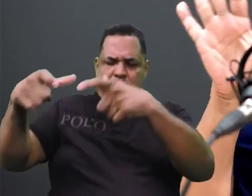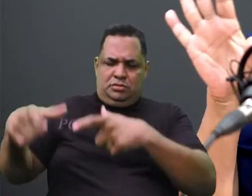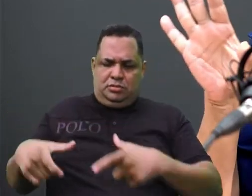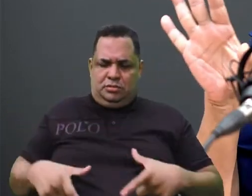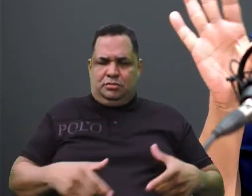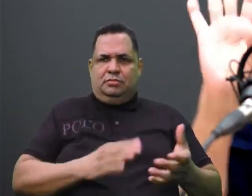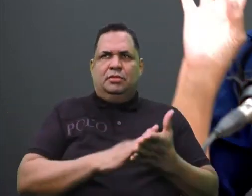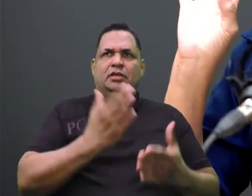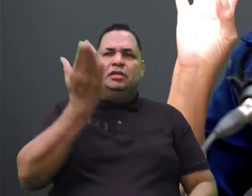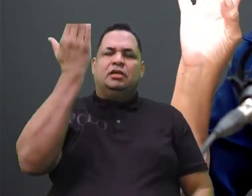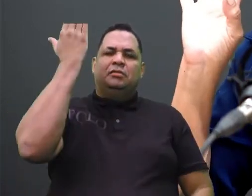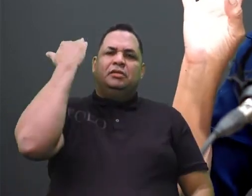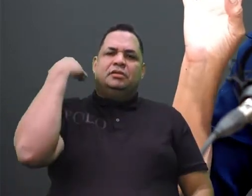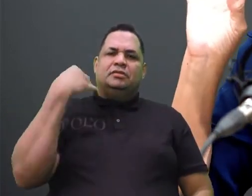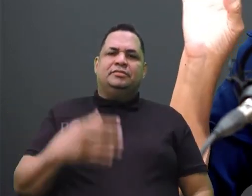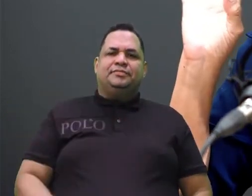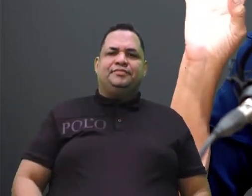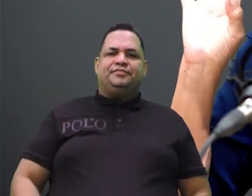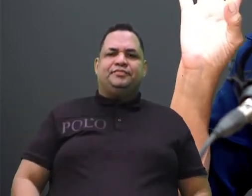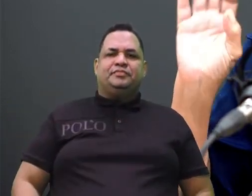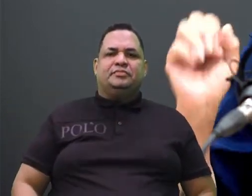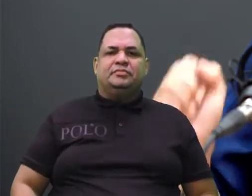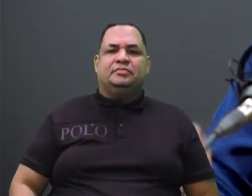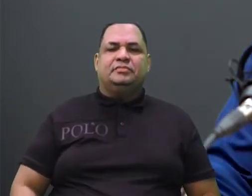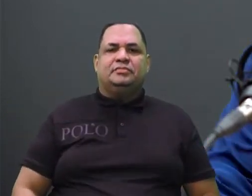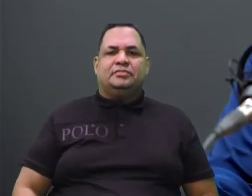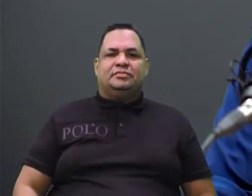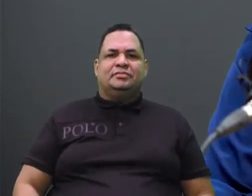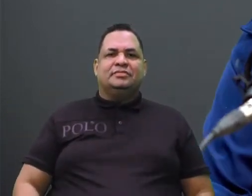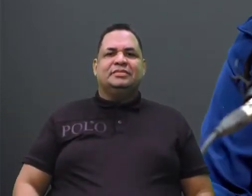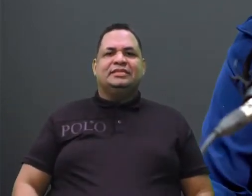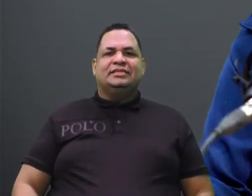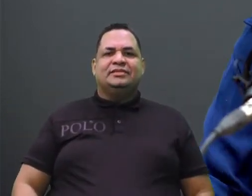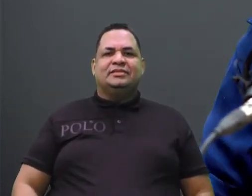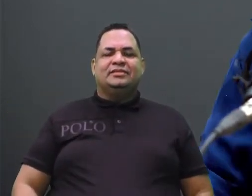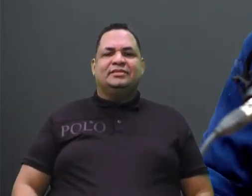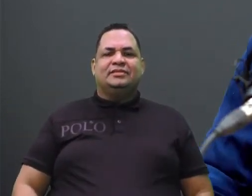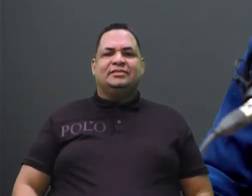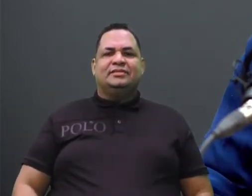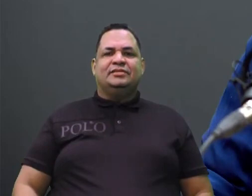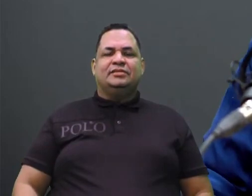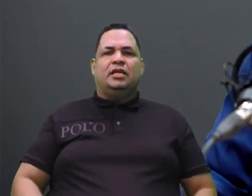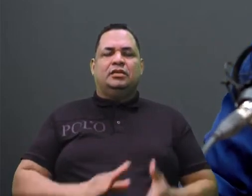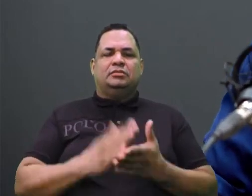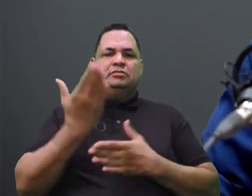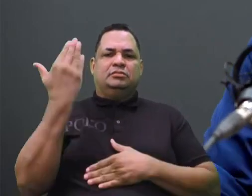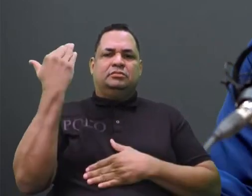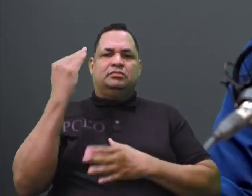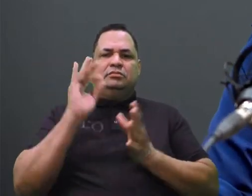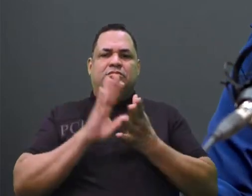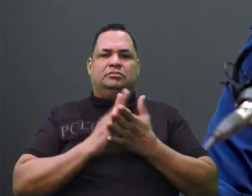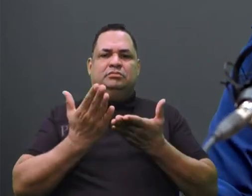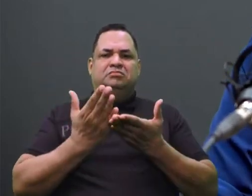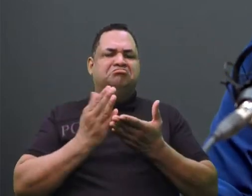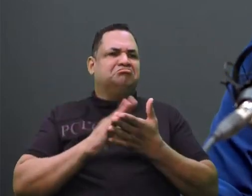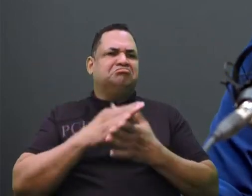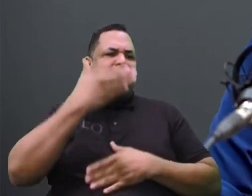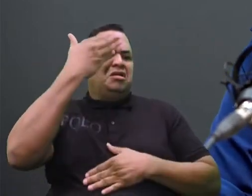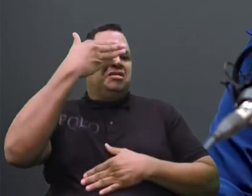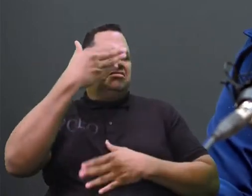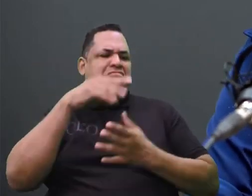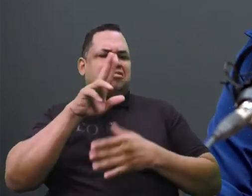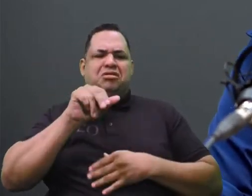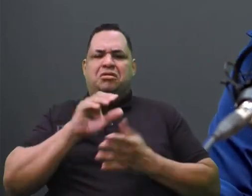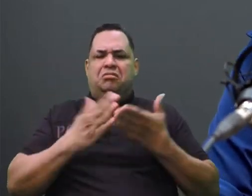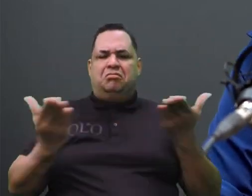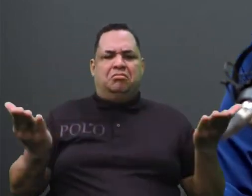falando de uma época, hein? Guardada aqui o meu tempo. Então, naquela época eles eram completamente invisíveis. Eles